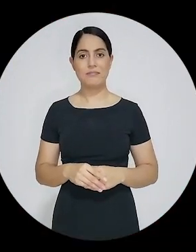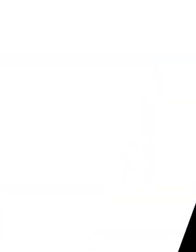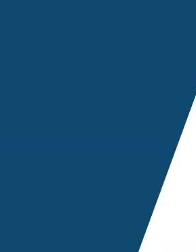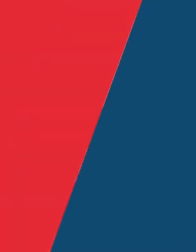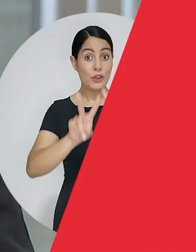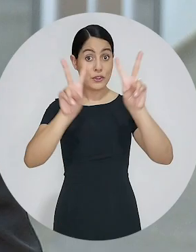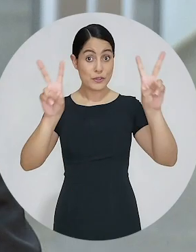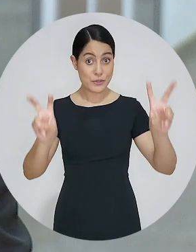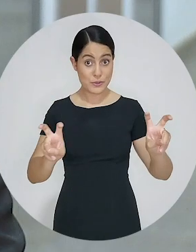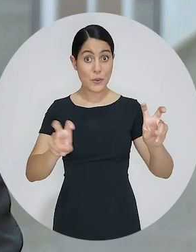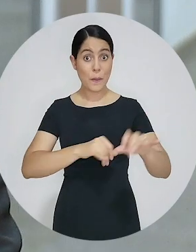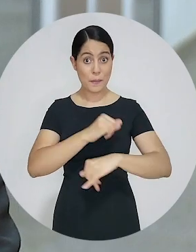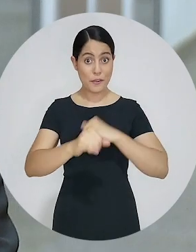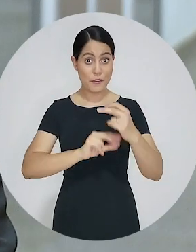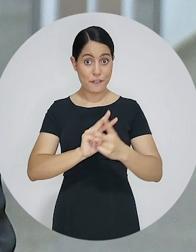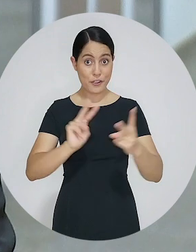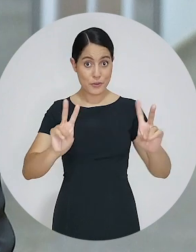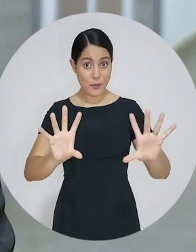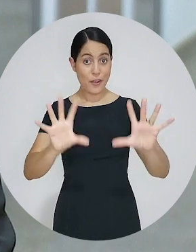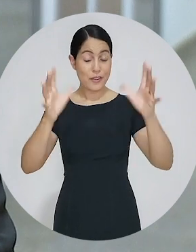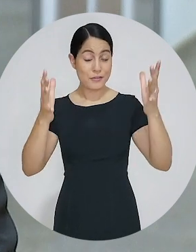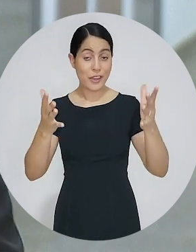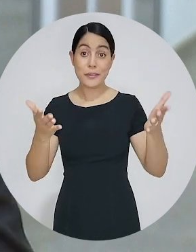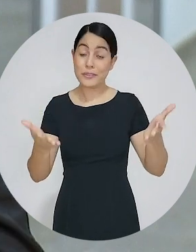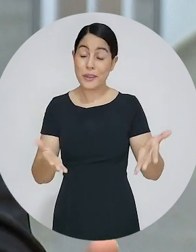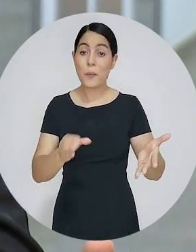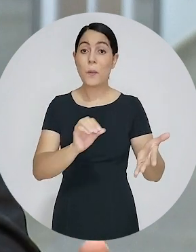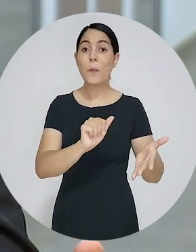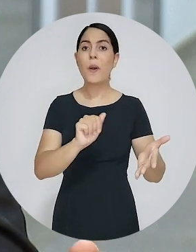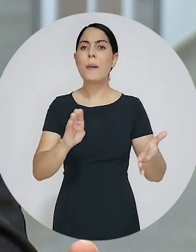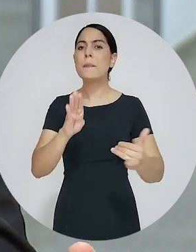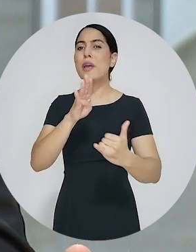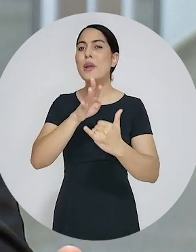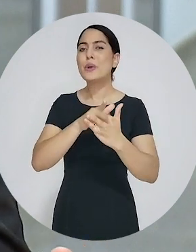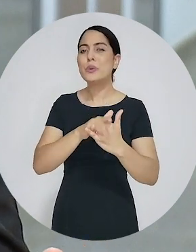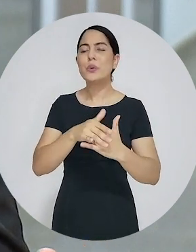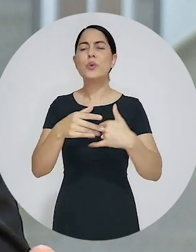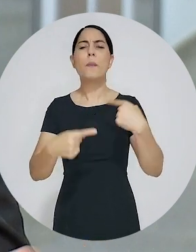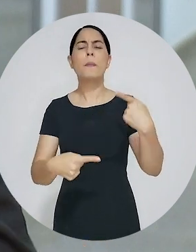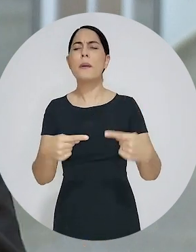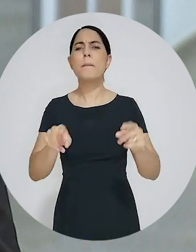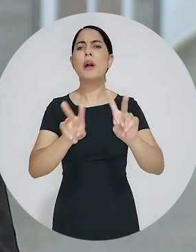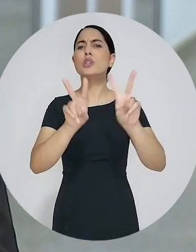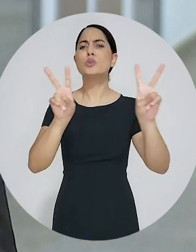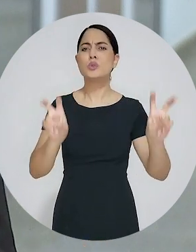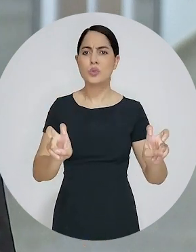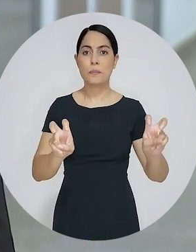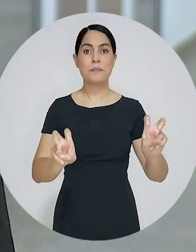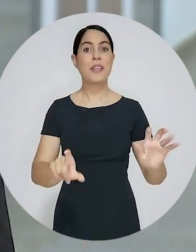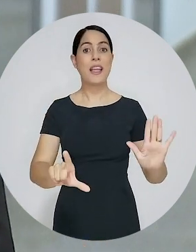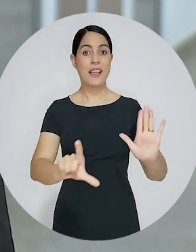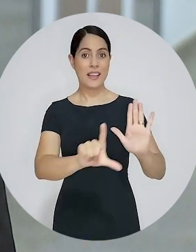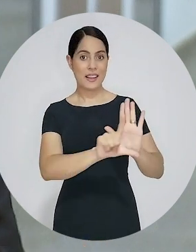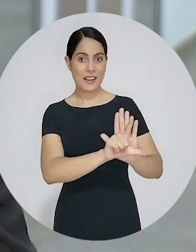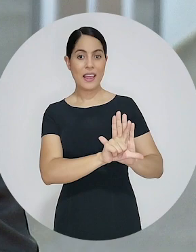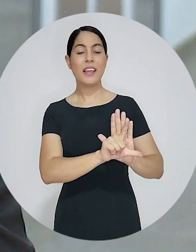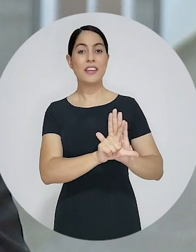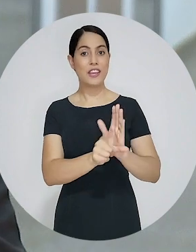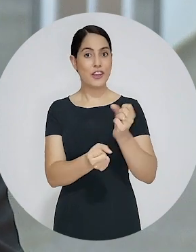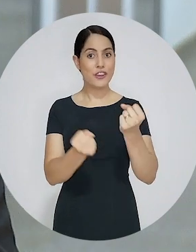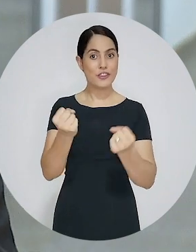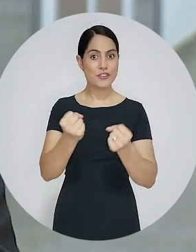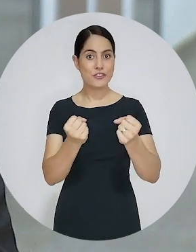Consumidor. Ainda falando em evento virtual, a OAB Nacional realizou no YouTube o debate sobre os efeitos jurídicos da